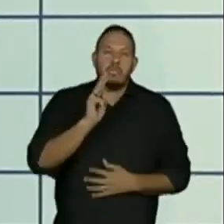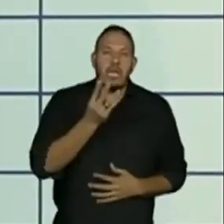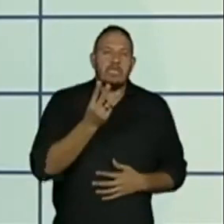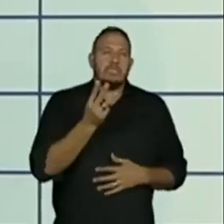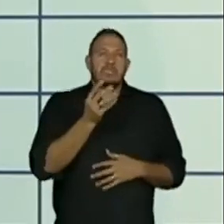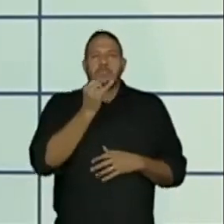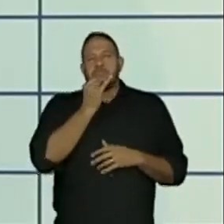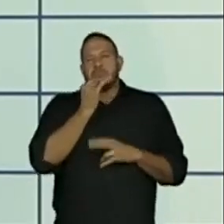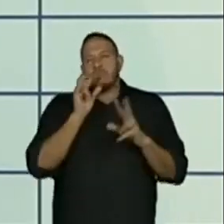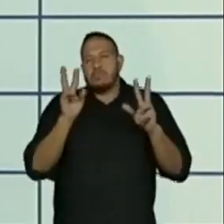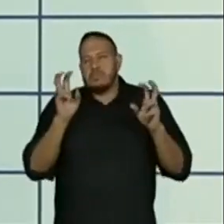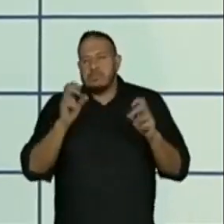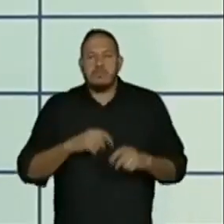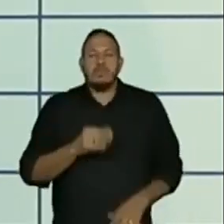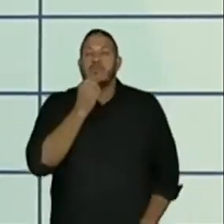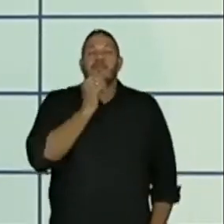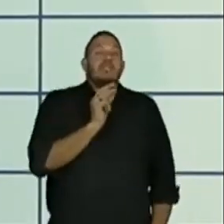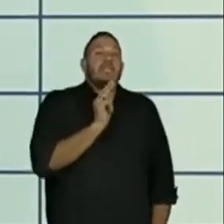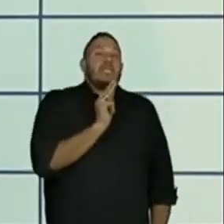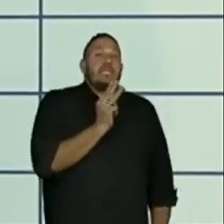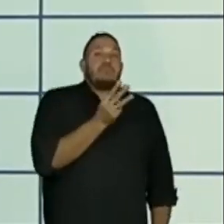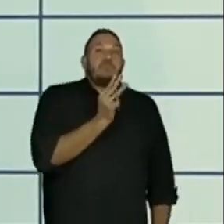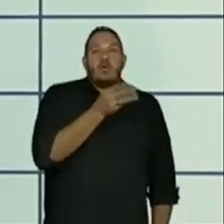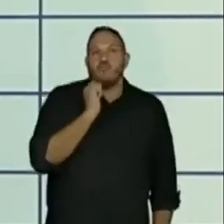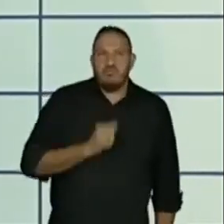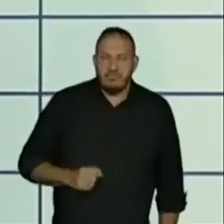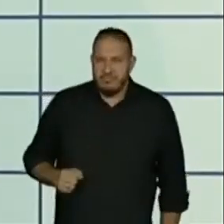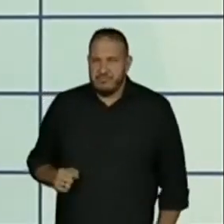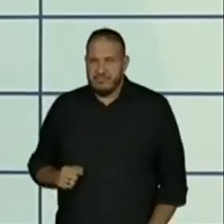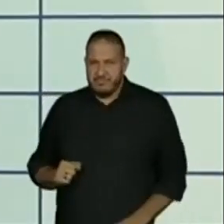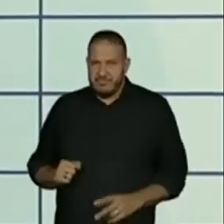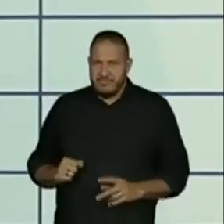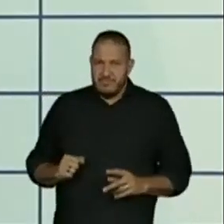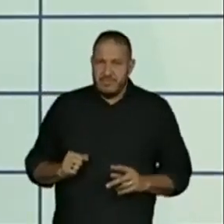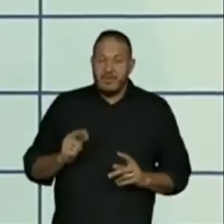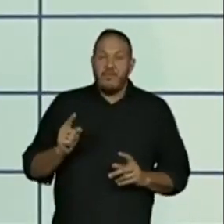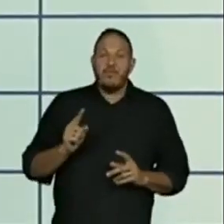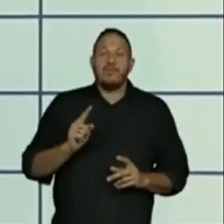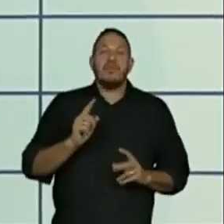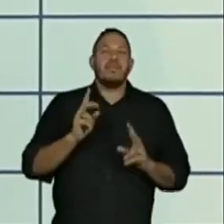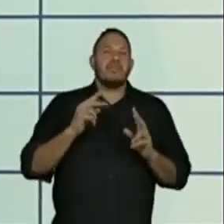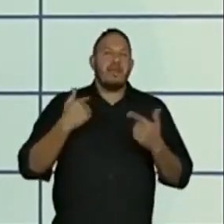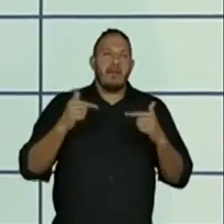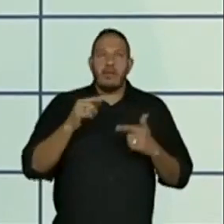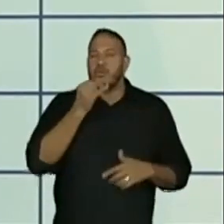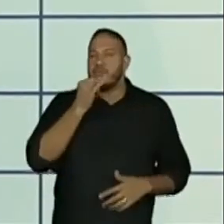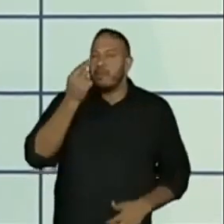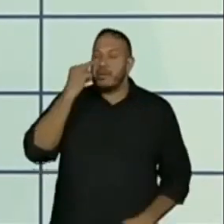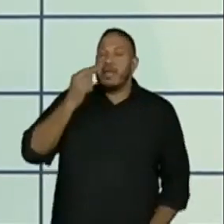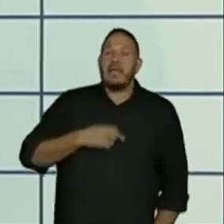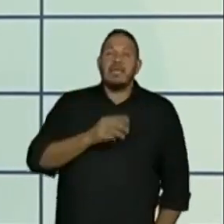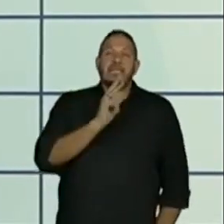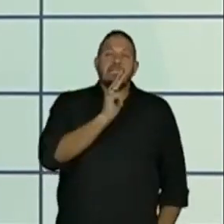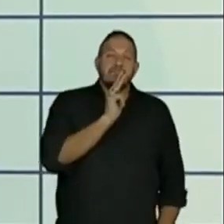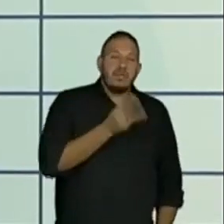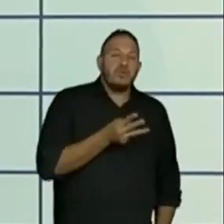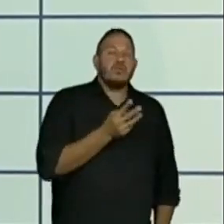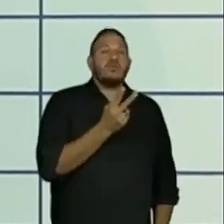R$ 3.000 e o meu 2, R$ 200. Então, aqui eu vou trabalhar com o número 3.200 dividido por